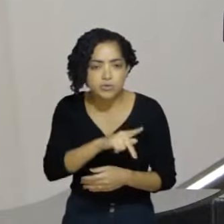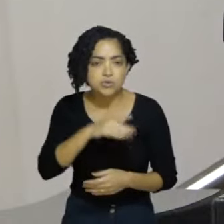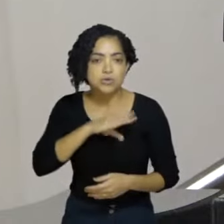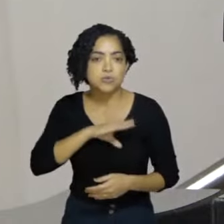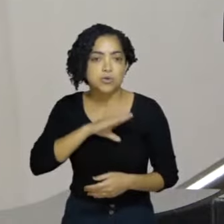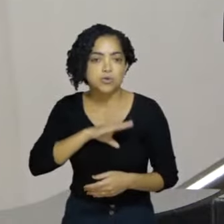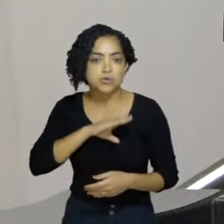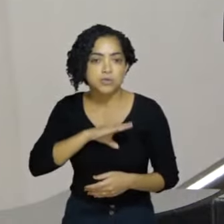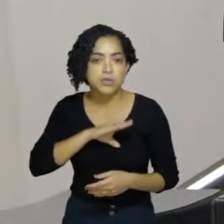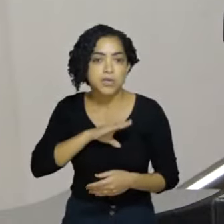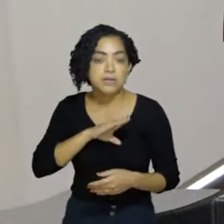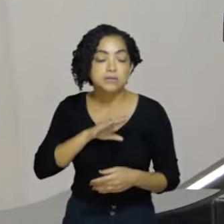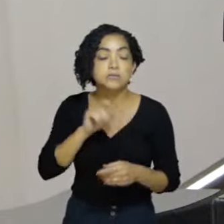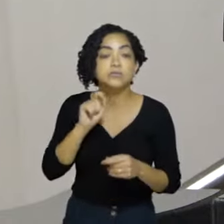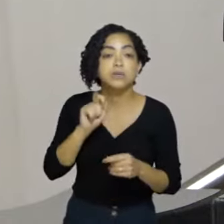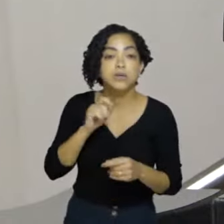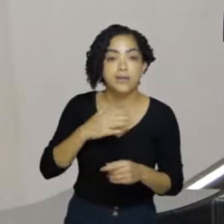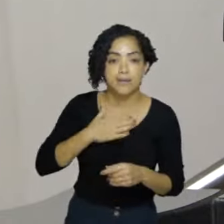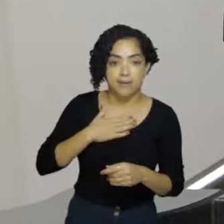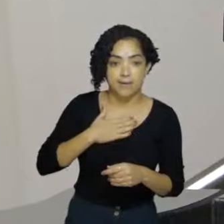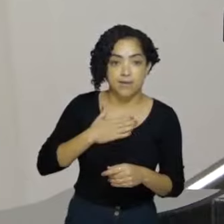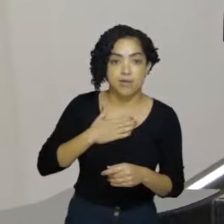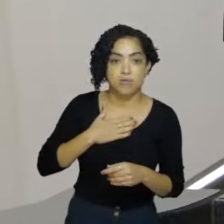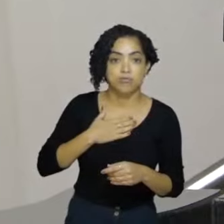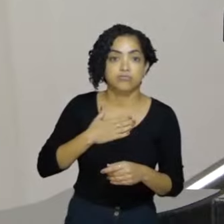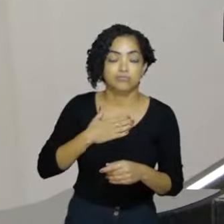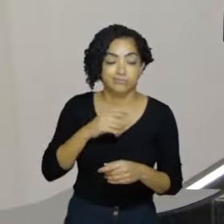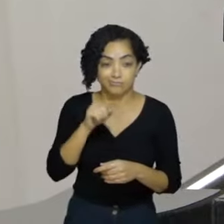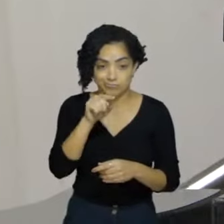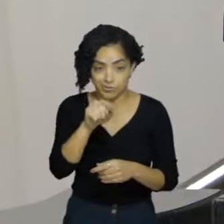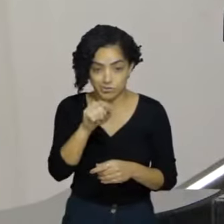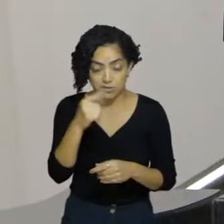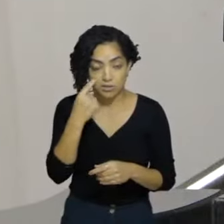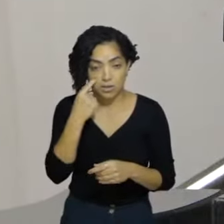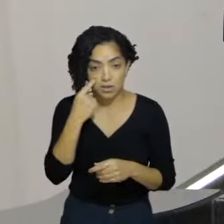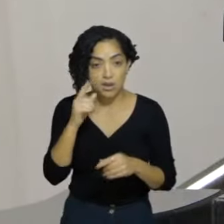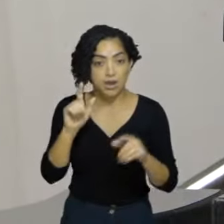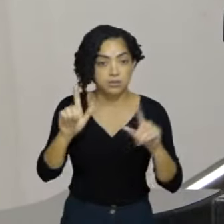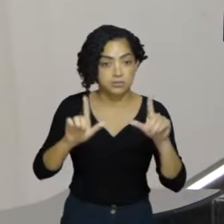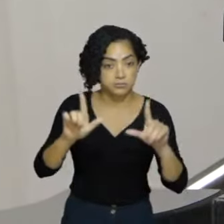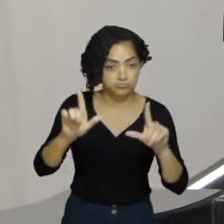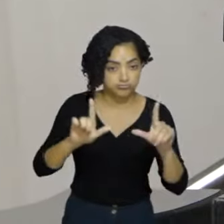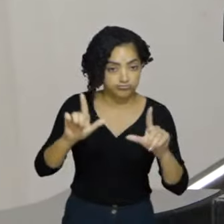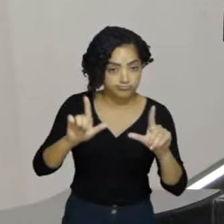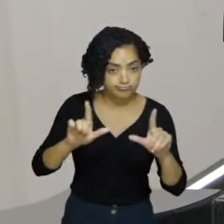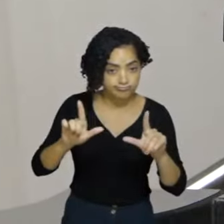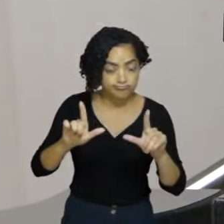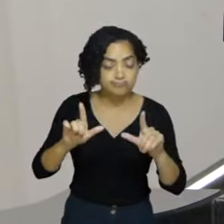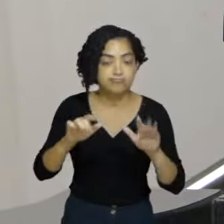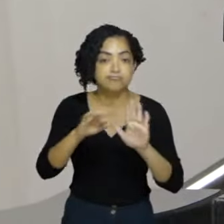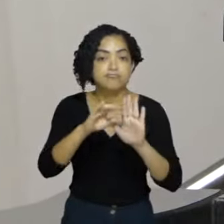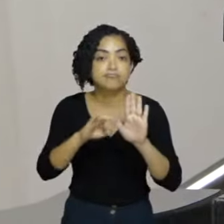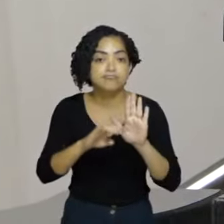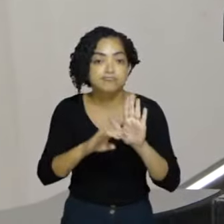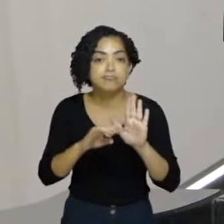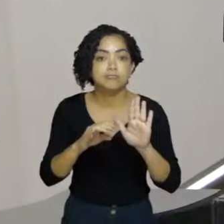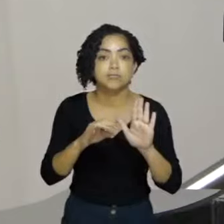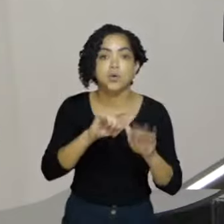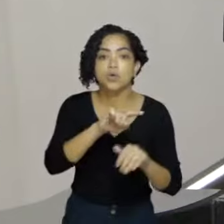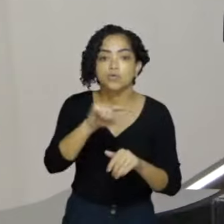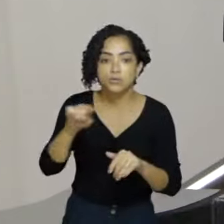seja, eu e você, que está em casa nos assistindo, cidadão catarinense, todos nós pagamos os